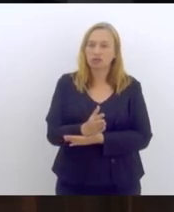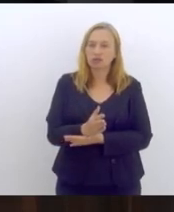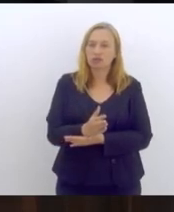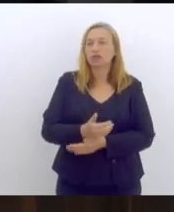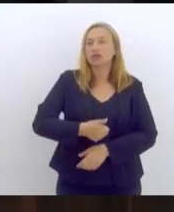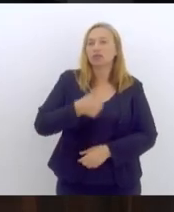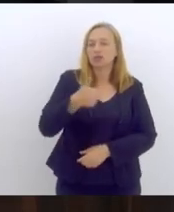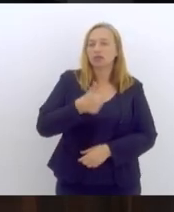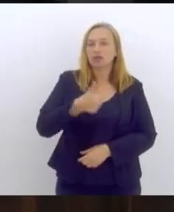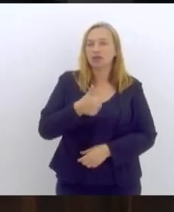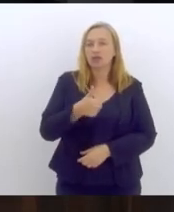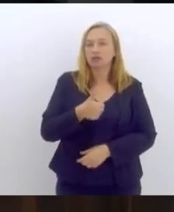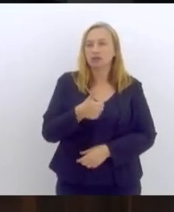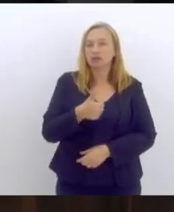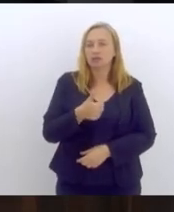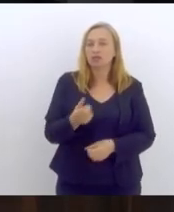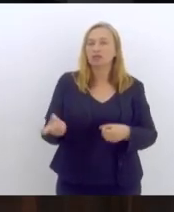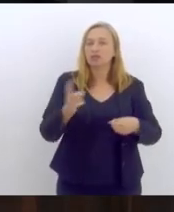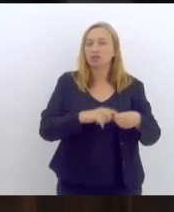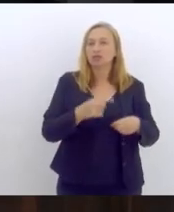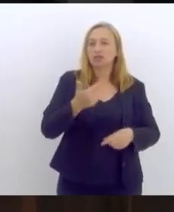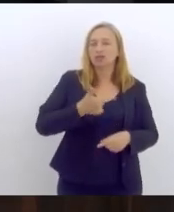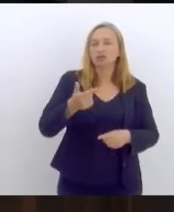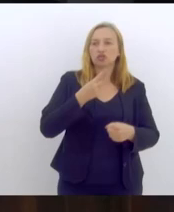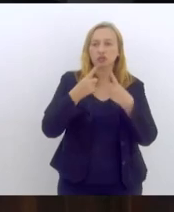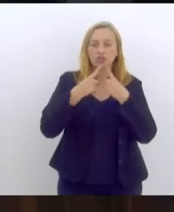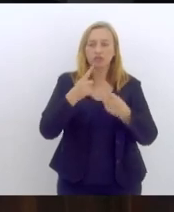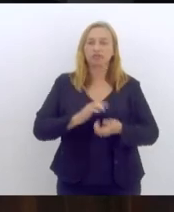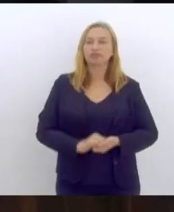em primeira, vamos, retorno em segunda.